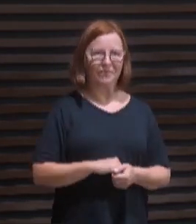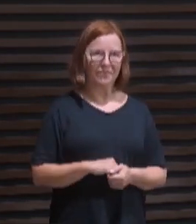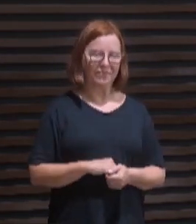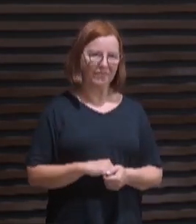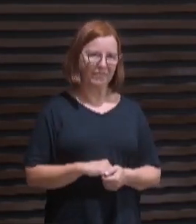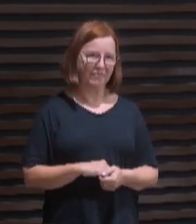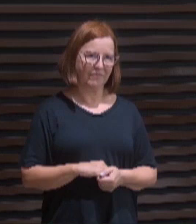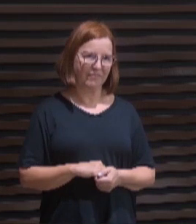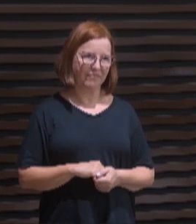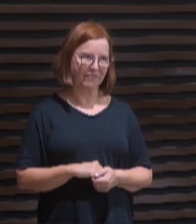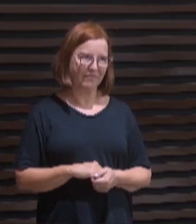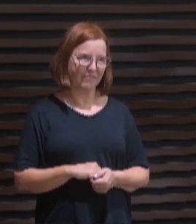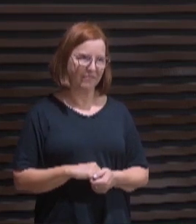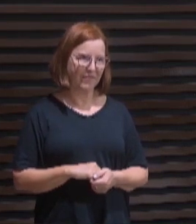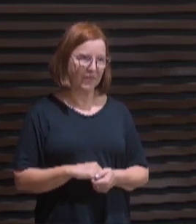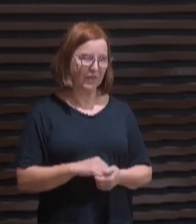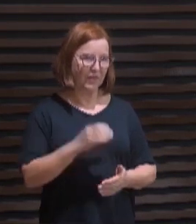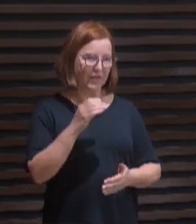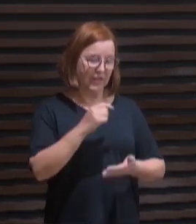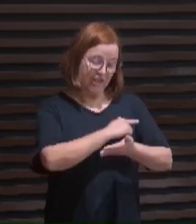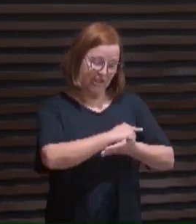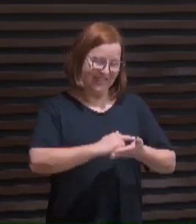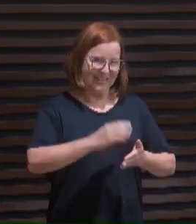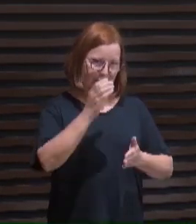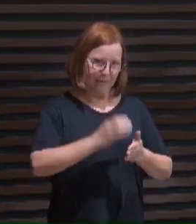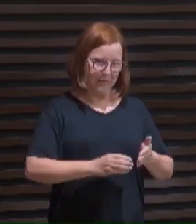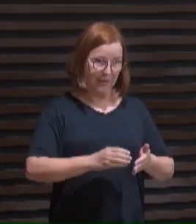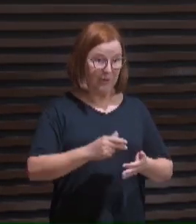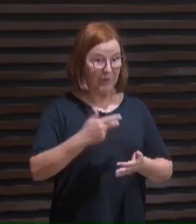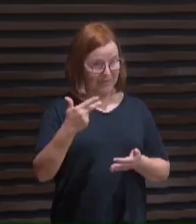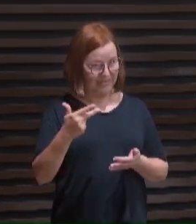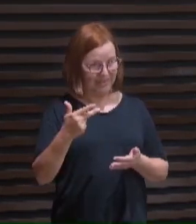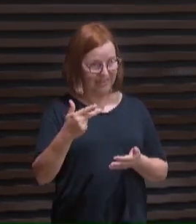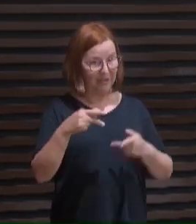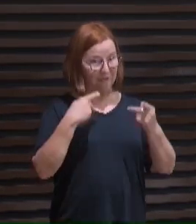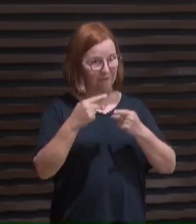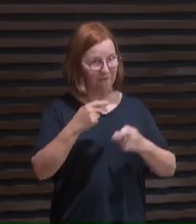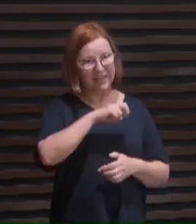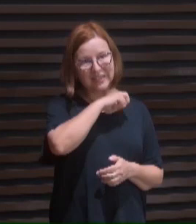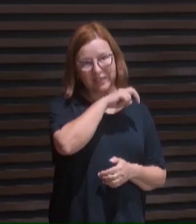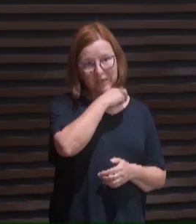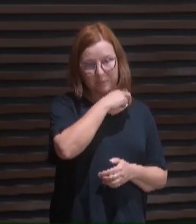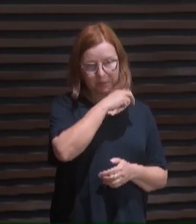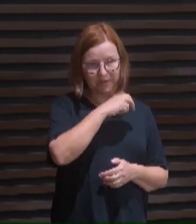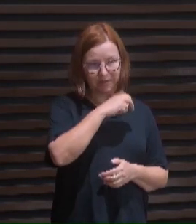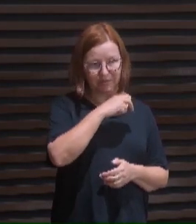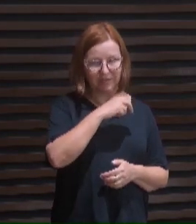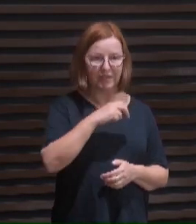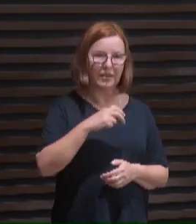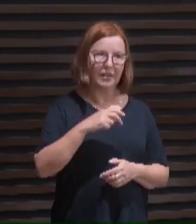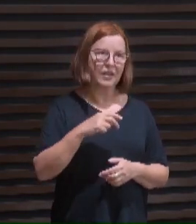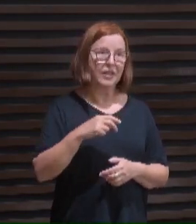E ela entra ali no capítulo 3 de Gênesis e só sai no capítulo 20 de